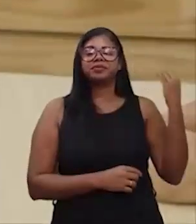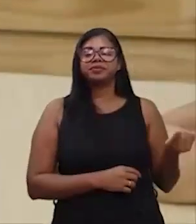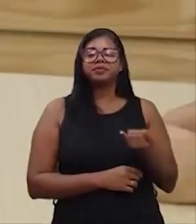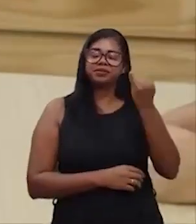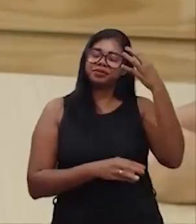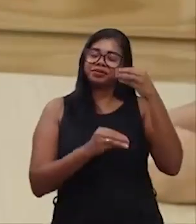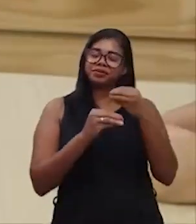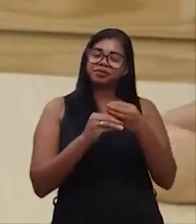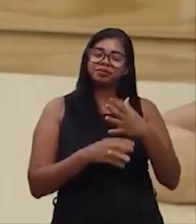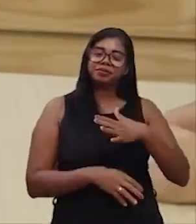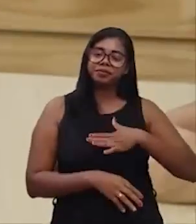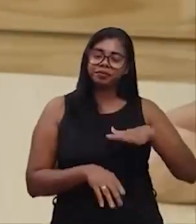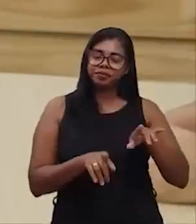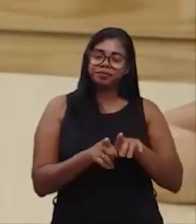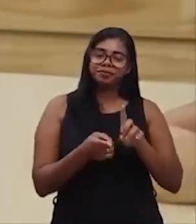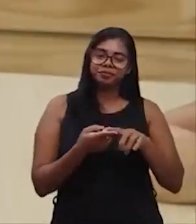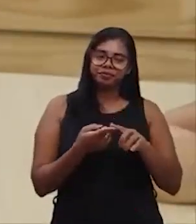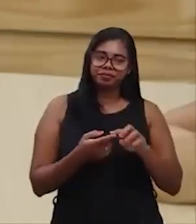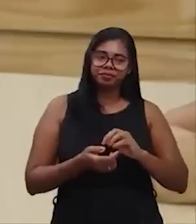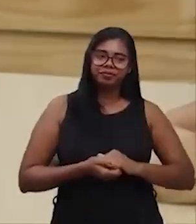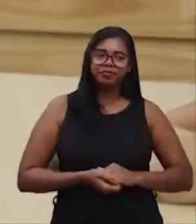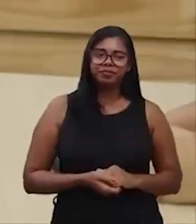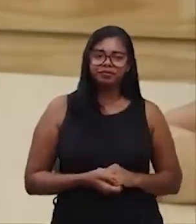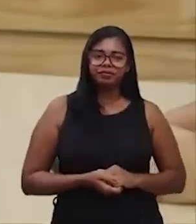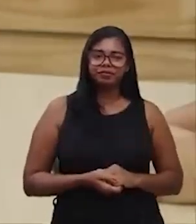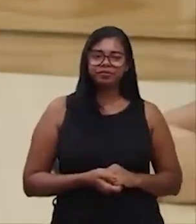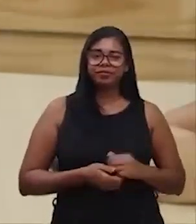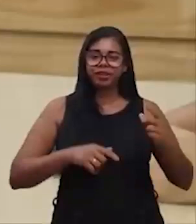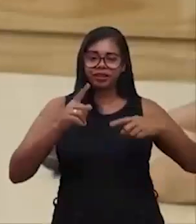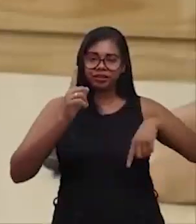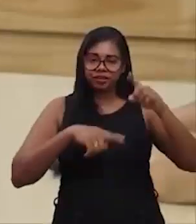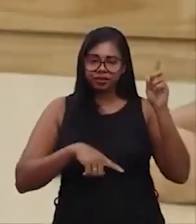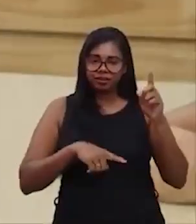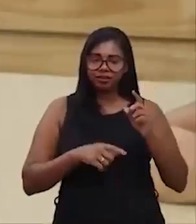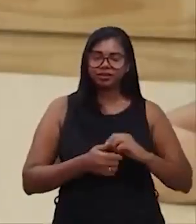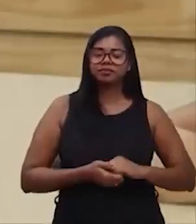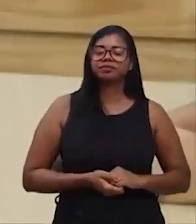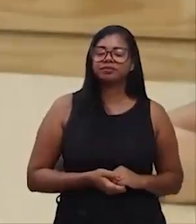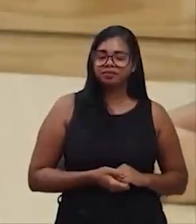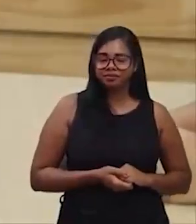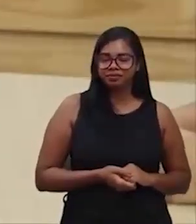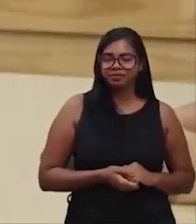de fazer o seguinte, você faz a linha, eu gosto de fazer o contrário.